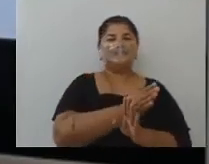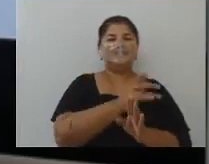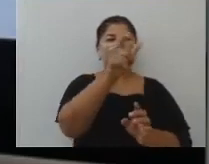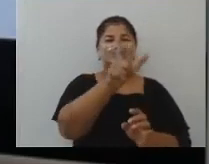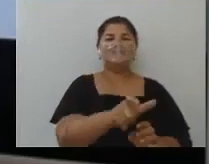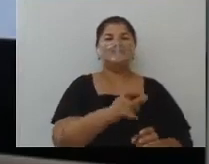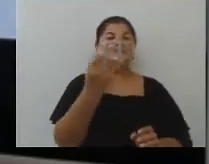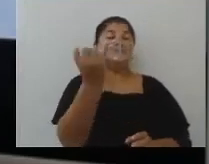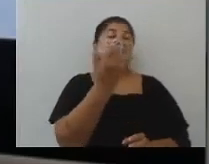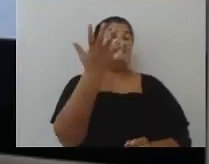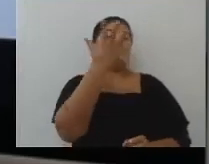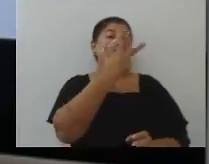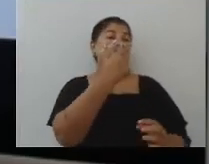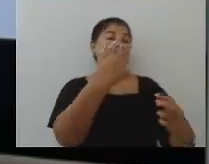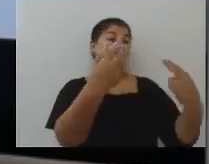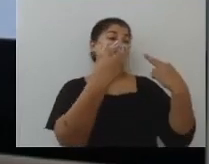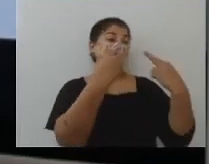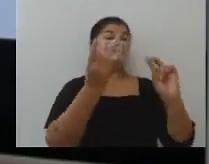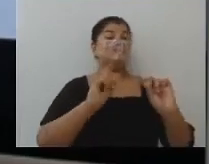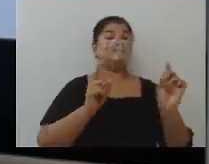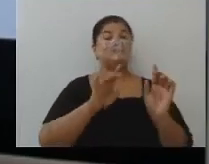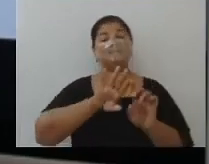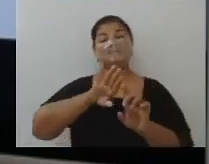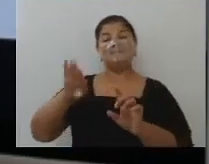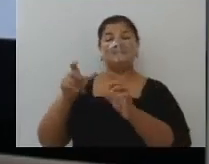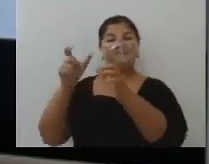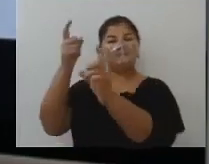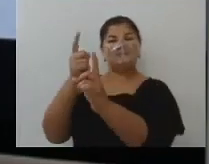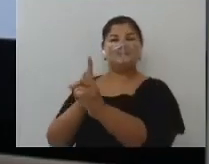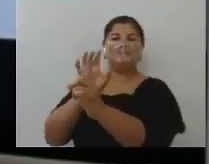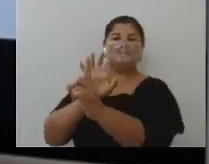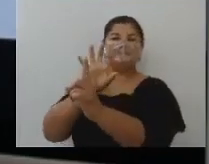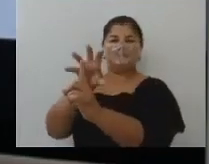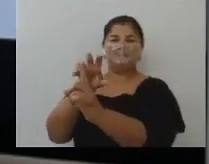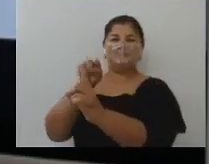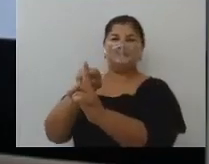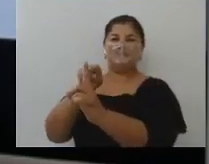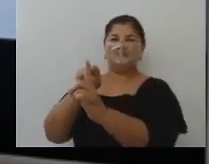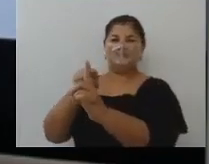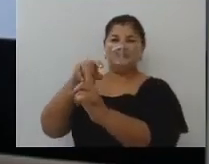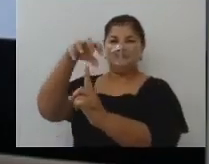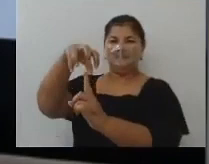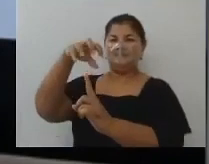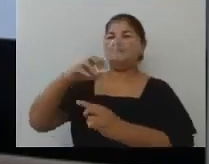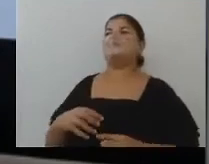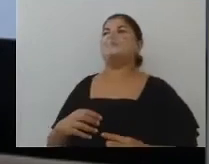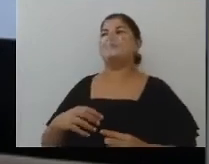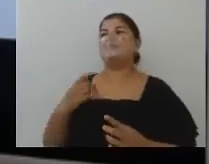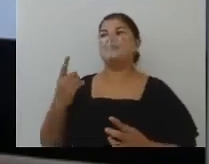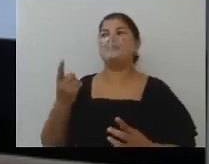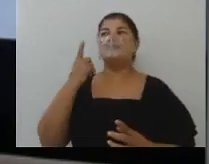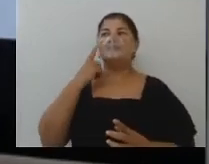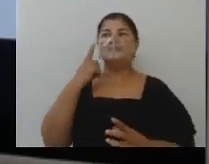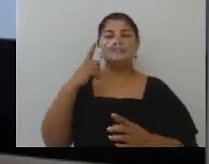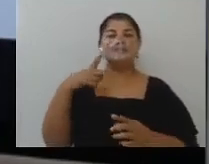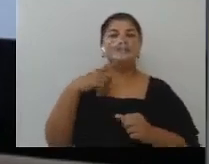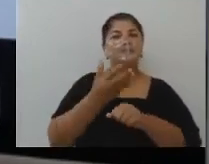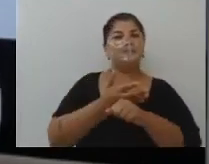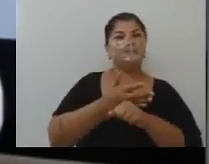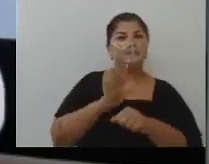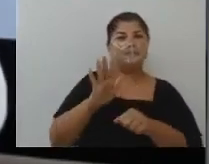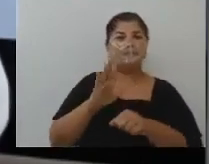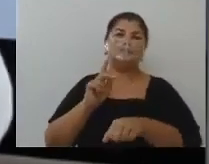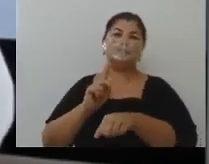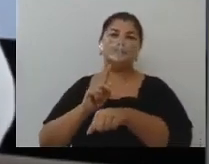não sou uma beleza tão boa para você estar olhando. Mas dá para ver que tem uma face branca e uma preta. Aí o que é que eu vou fazer aqui? Eu vou pegar